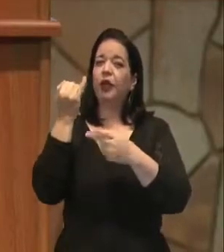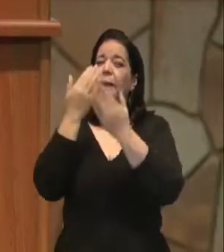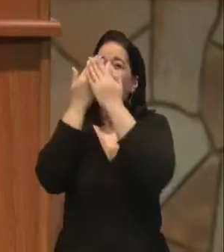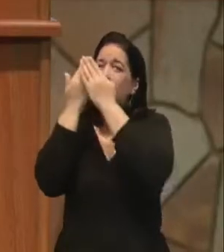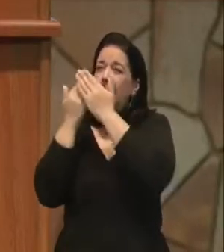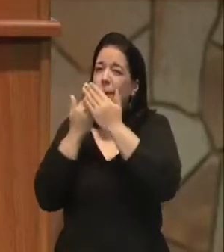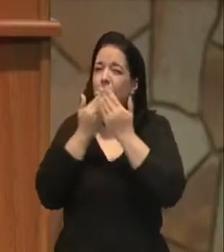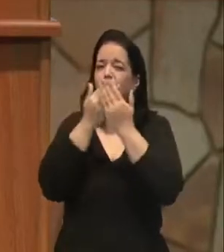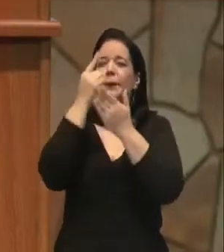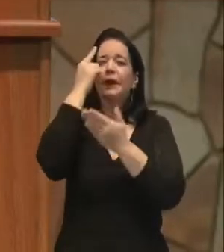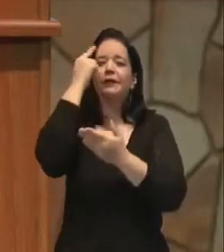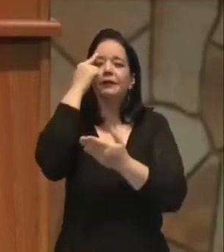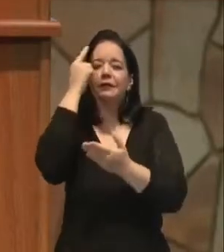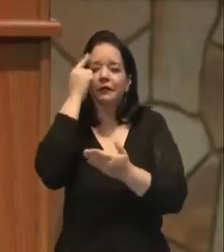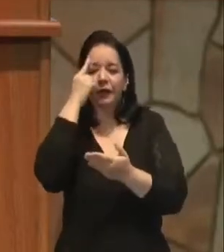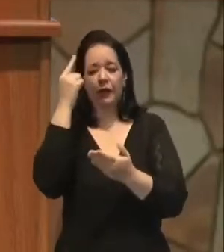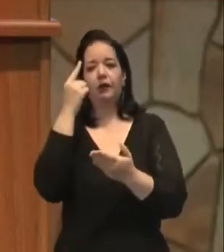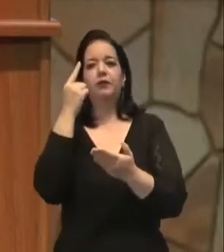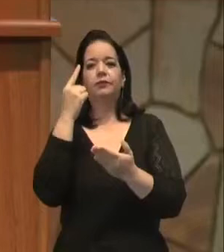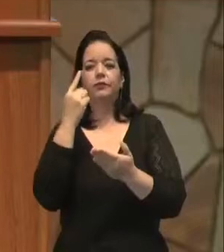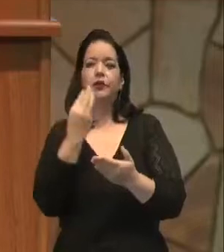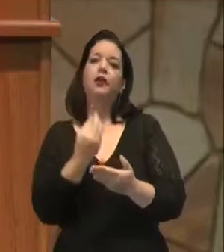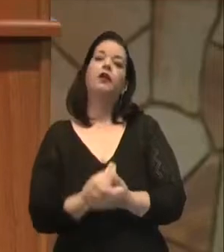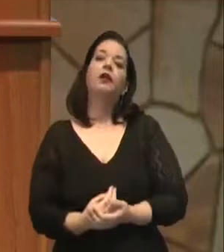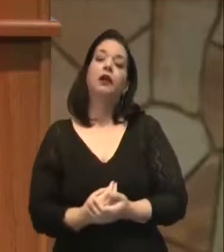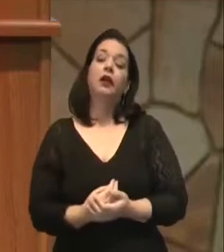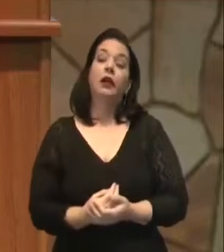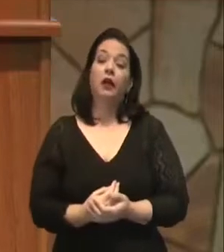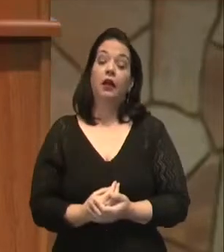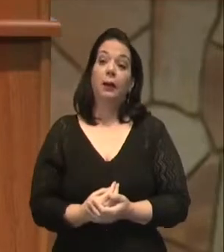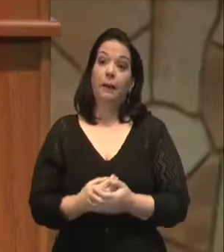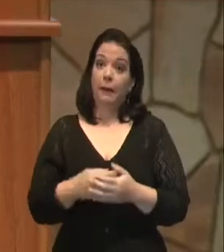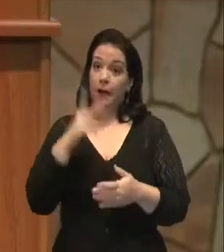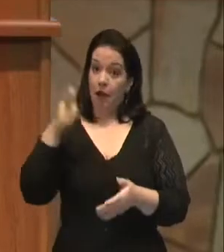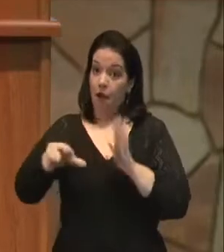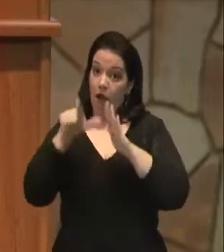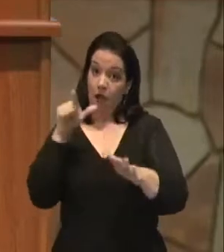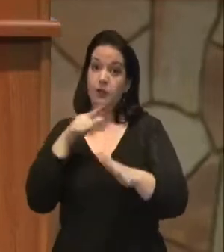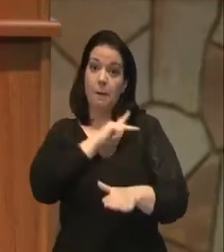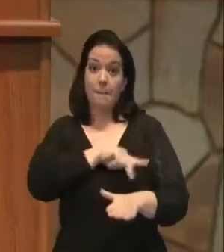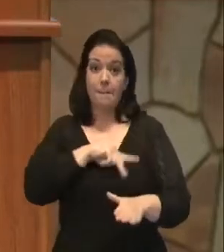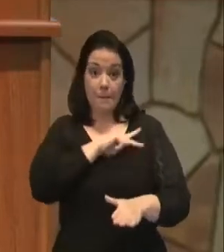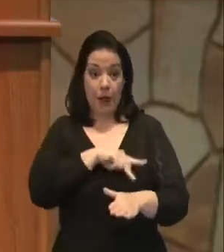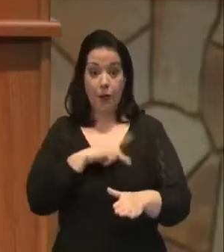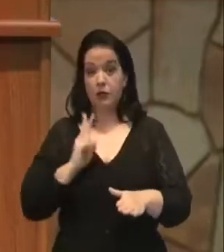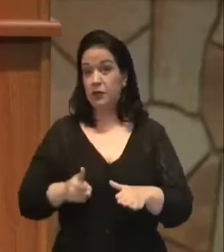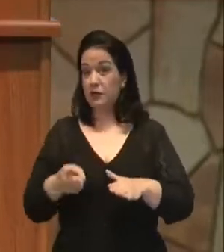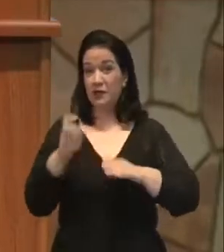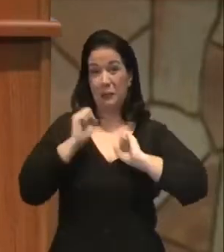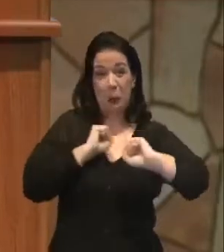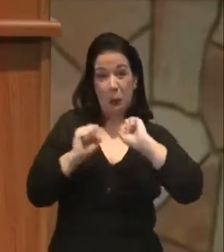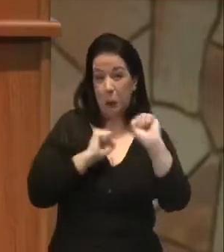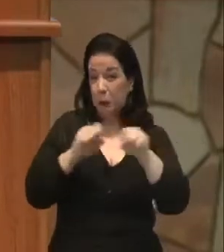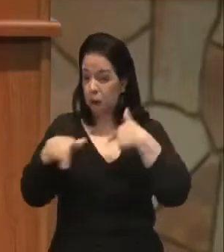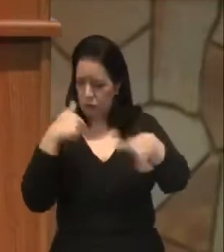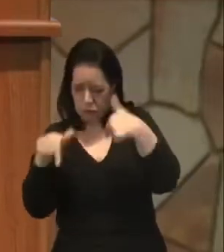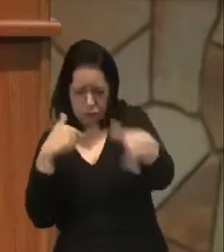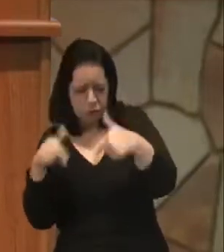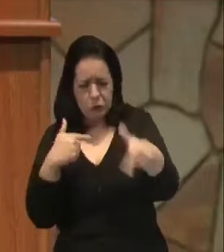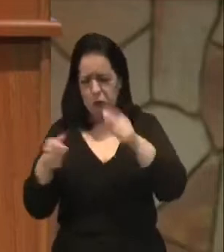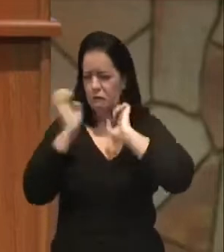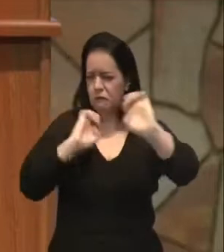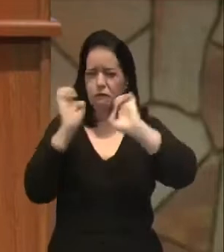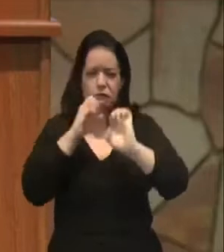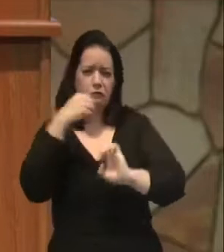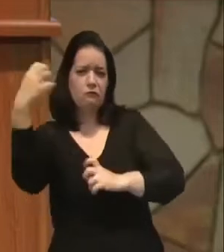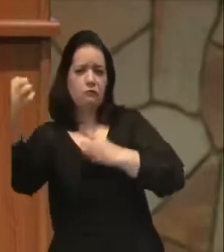vida era bastante agitada, não é? Anteriormente a esse período em que Paulo esteve preso, Paulo